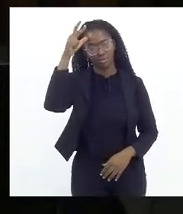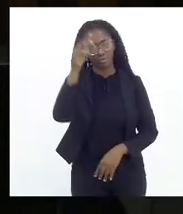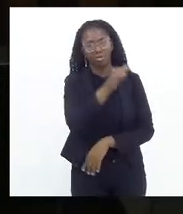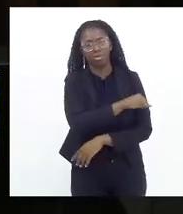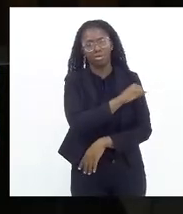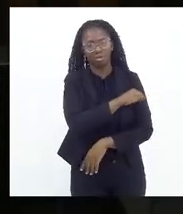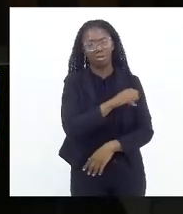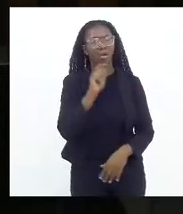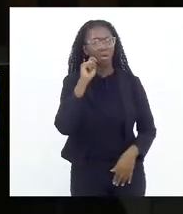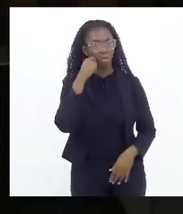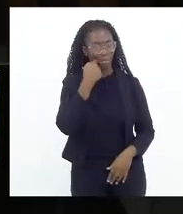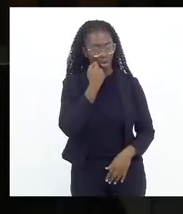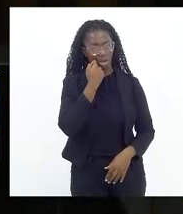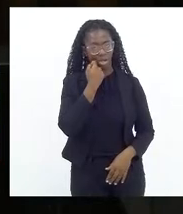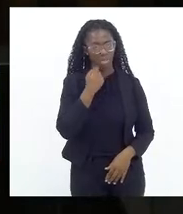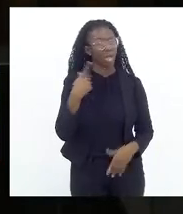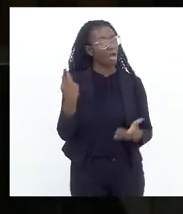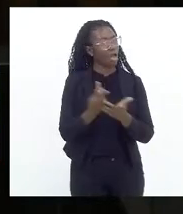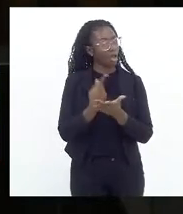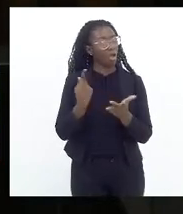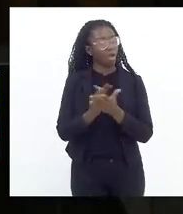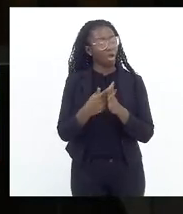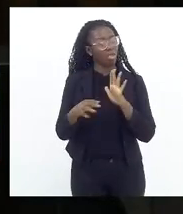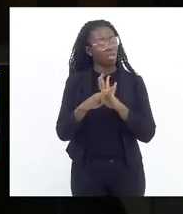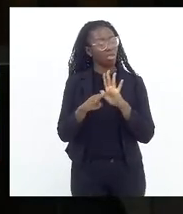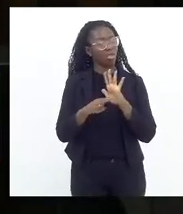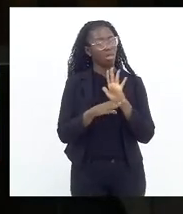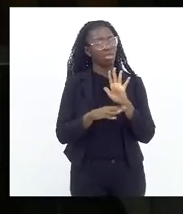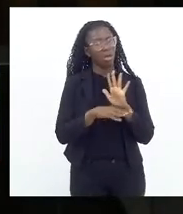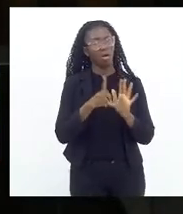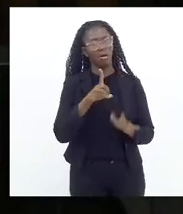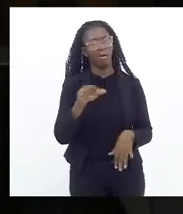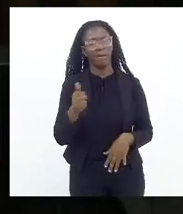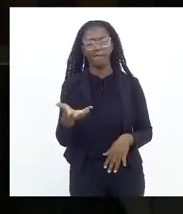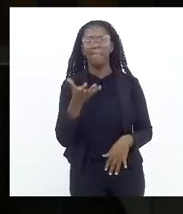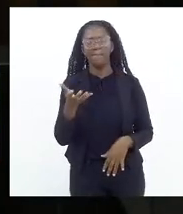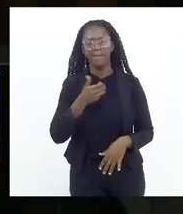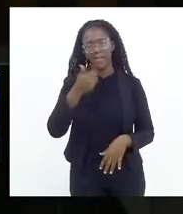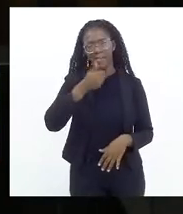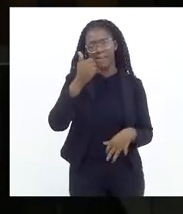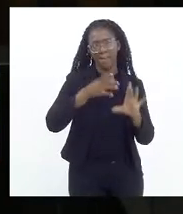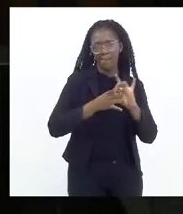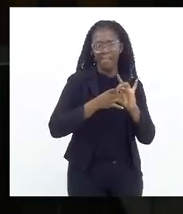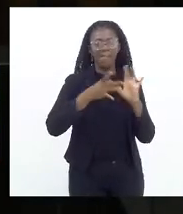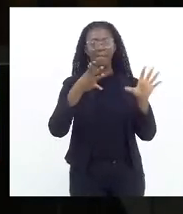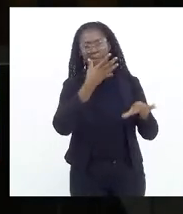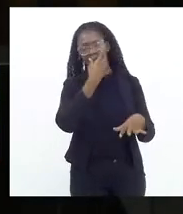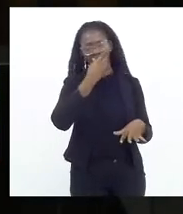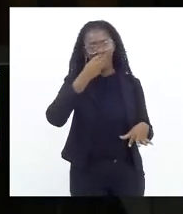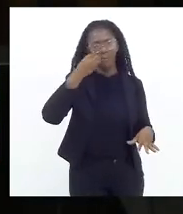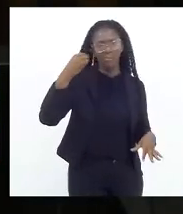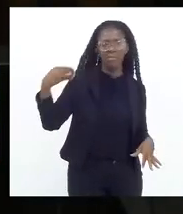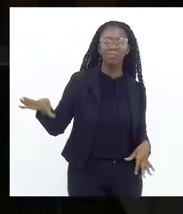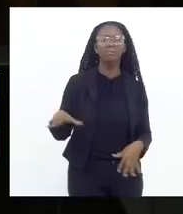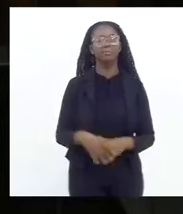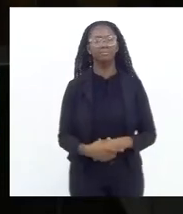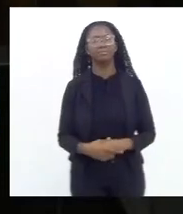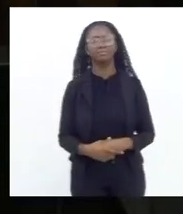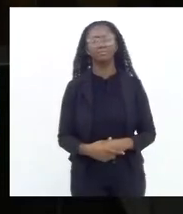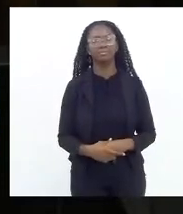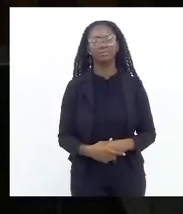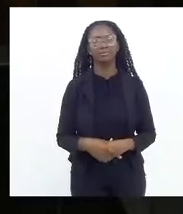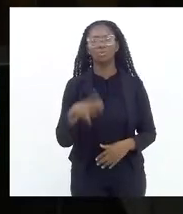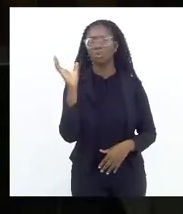está equivocado nessa agenda de querer aparecer como o primeiro que liberou as máscaras. Correr